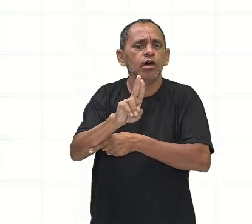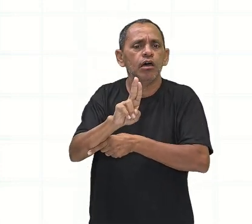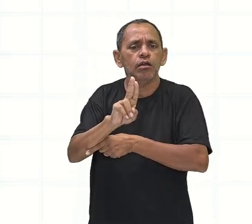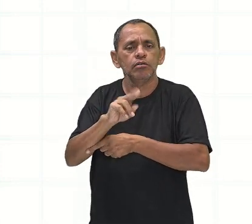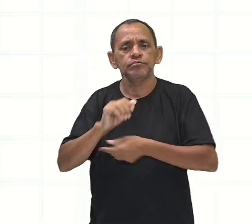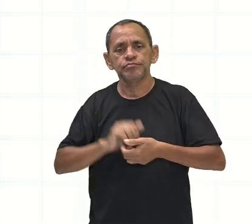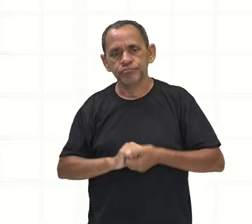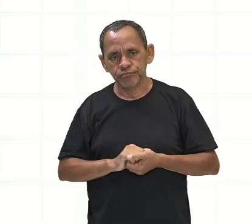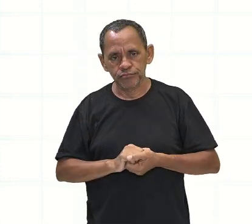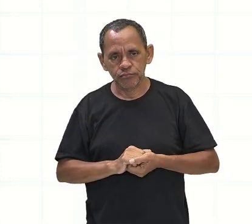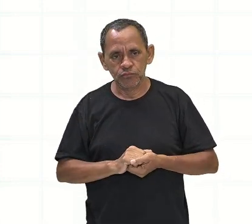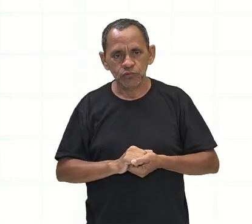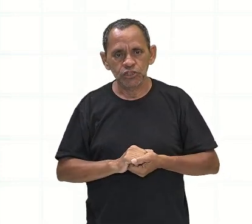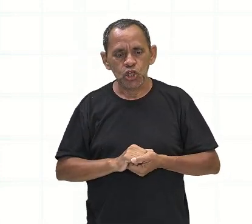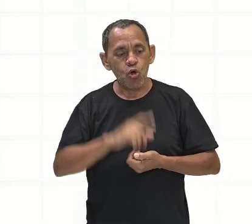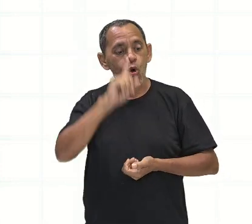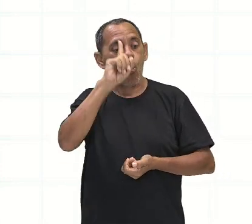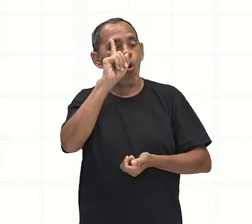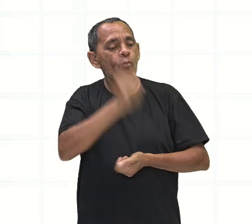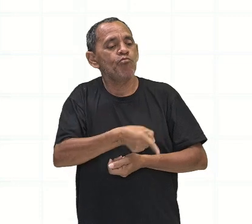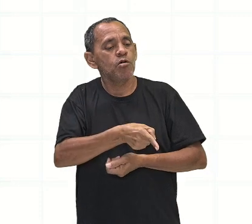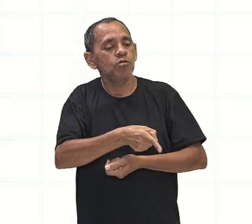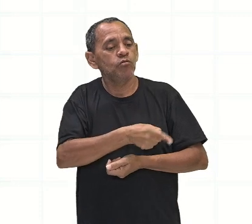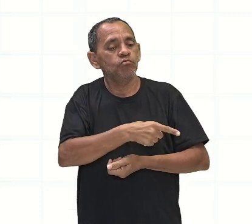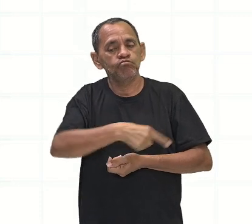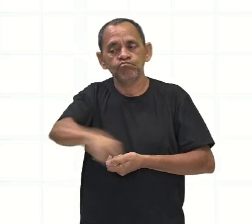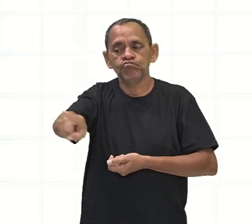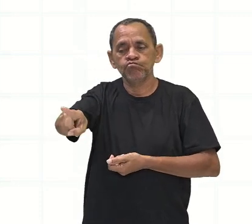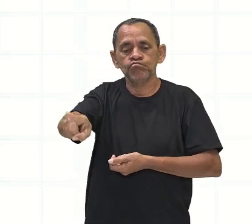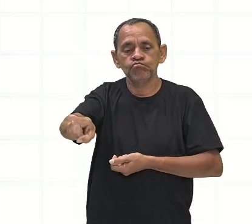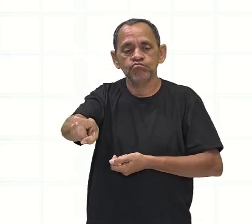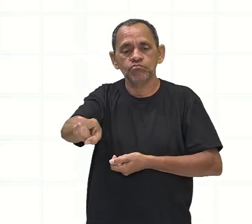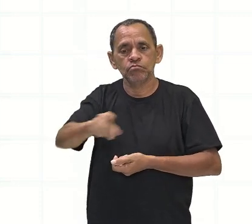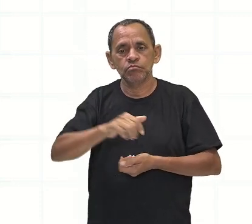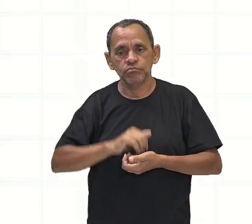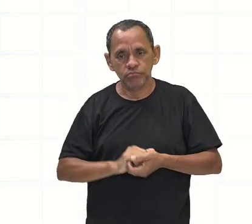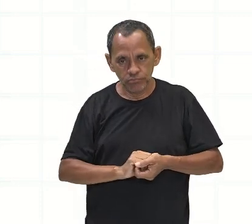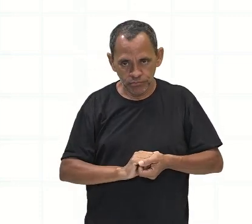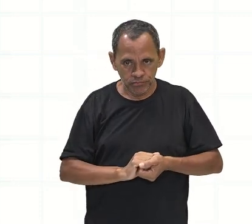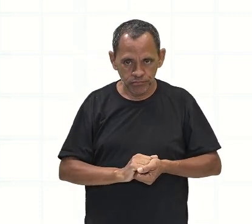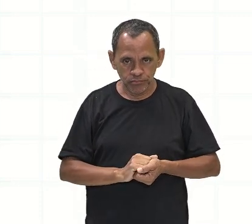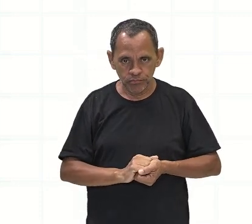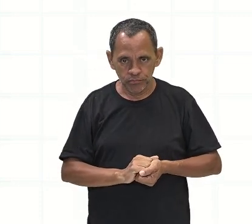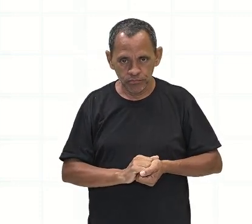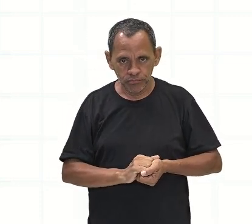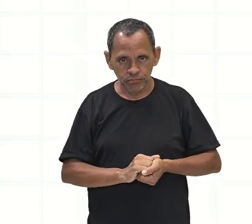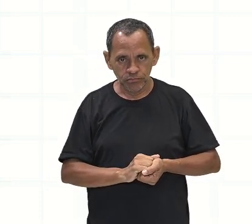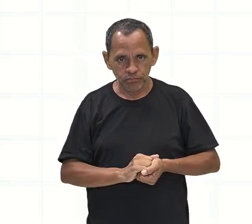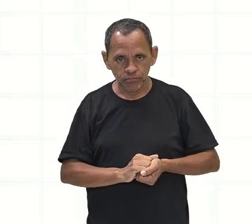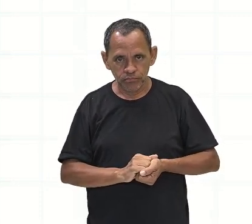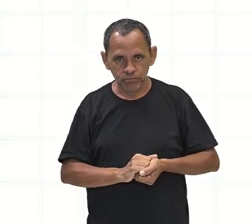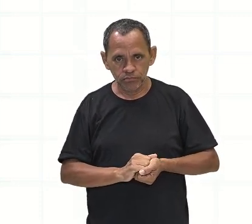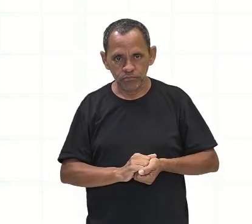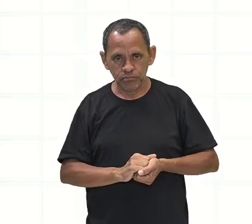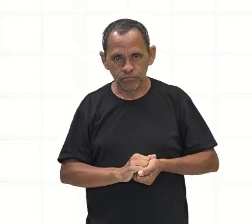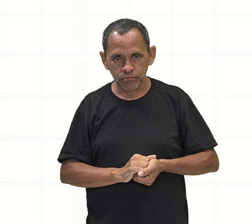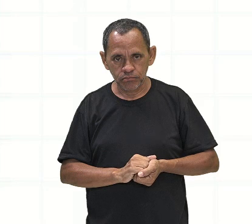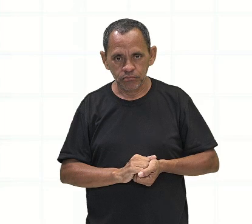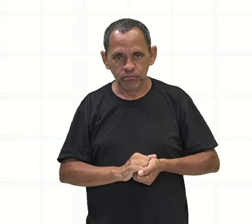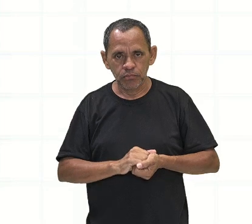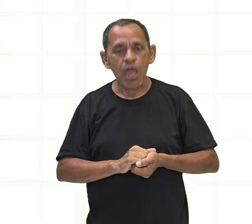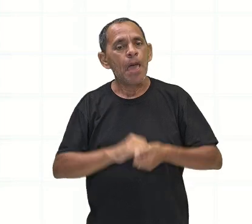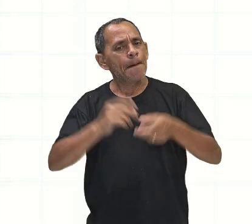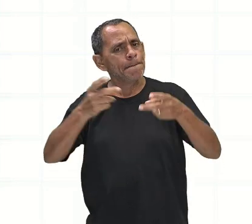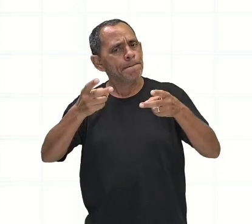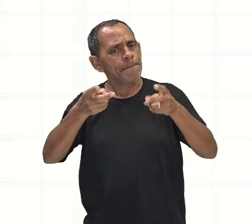daqui. Eu ordeno que você, né, se retire daqui. Vamos dividir as nossas orações. Então,